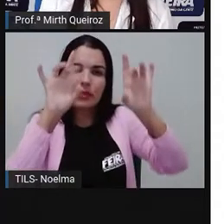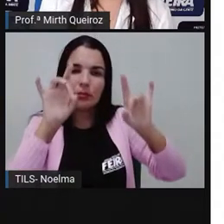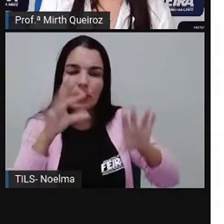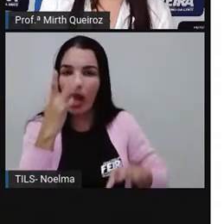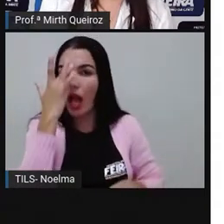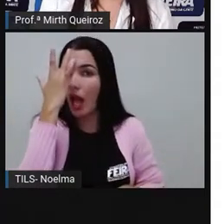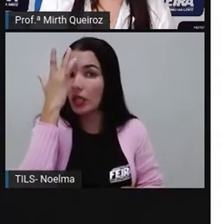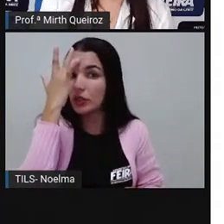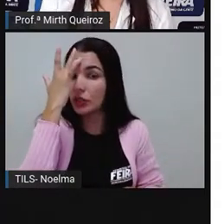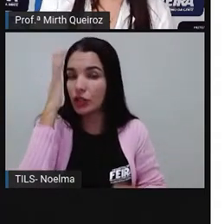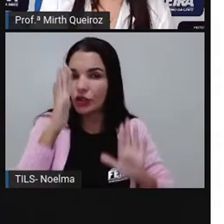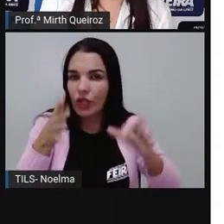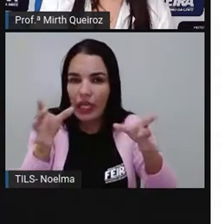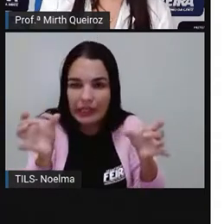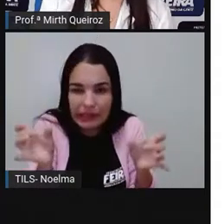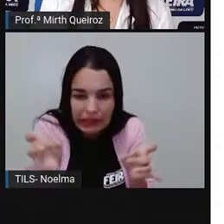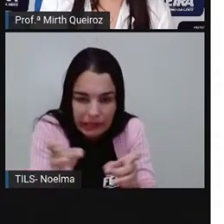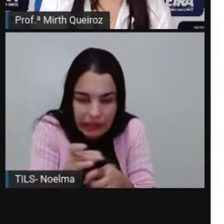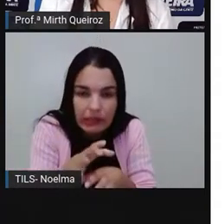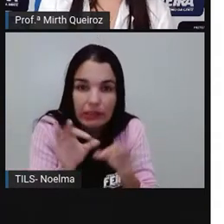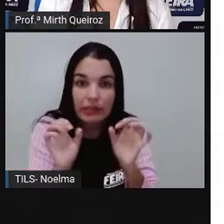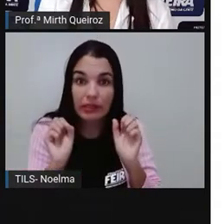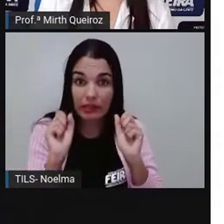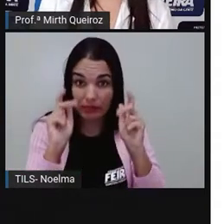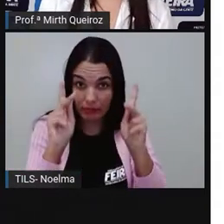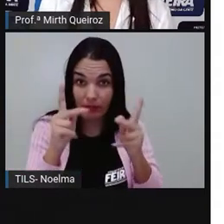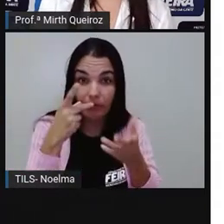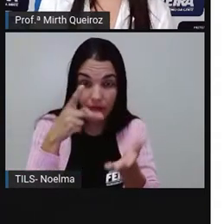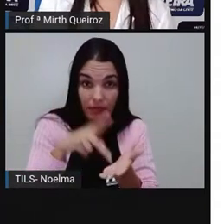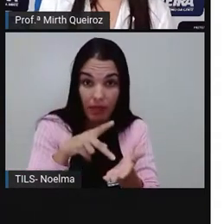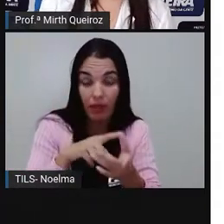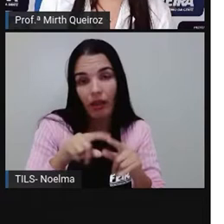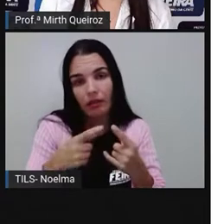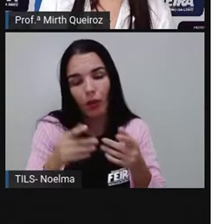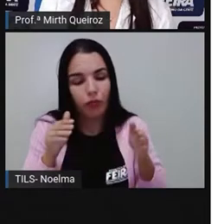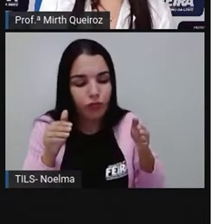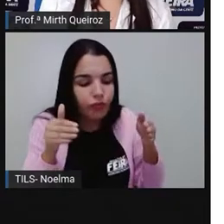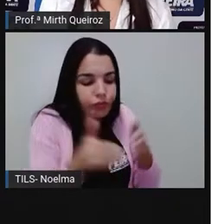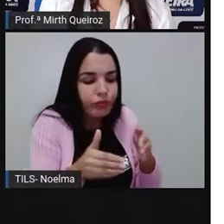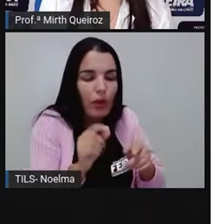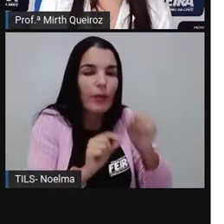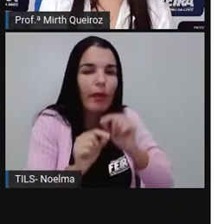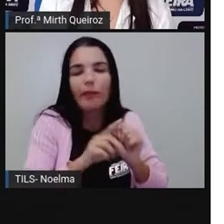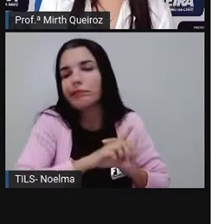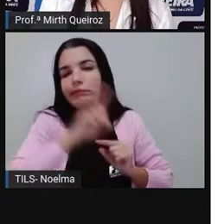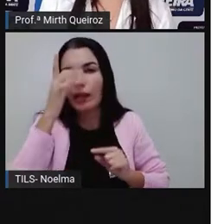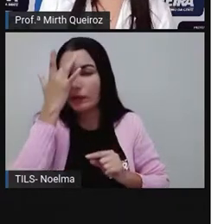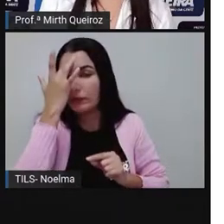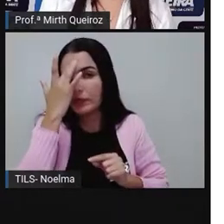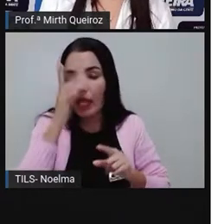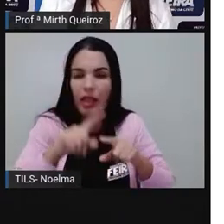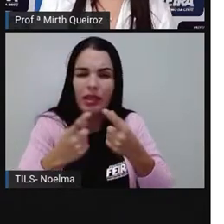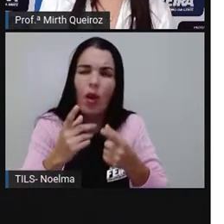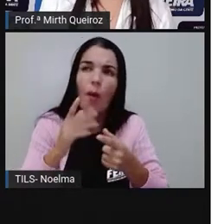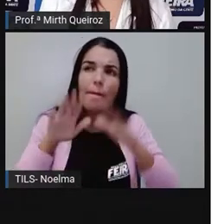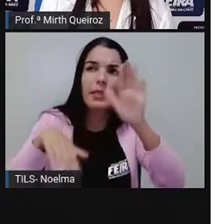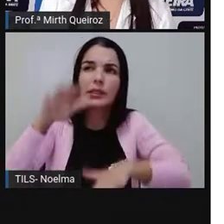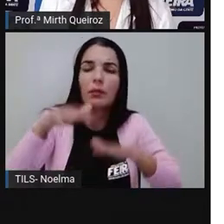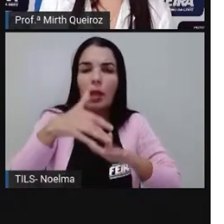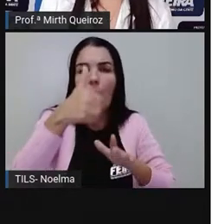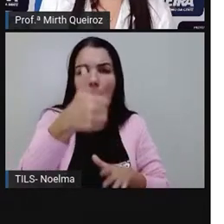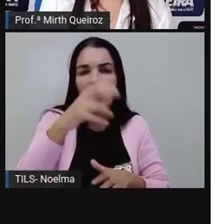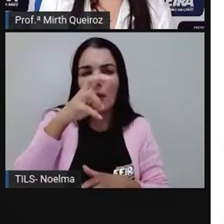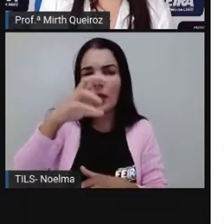trazia altos lucros aí à coroa portuguesa, eles preferiram focar nisso. Só lá em 1530 é